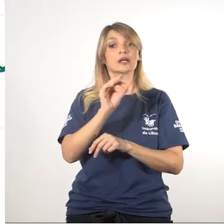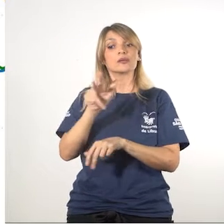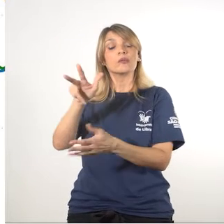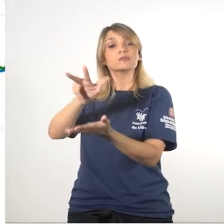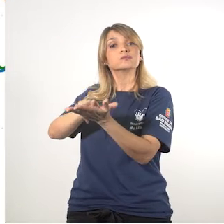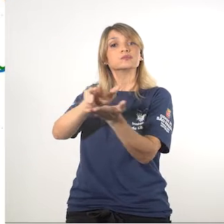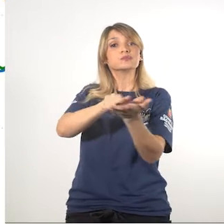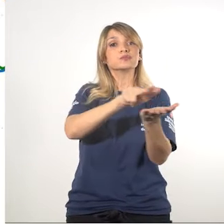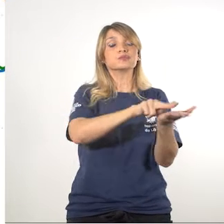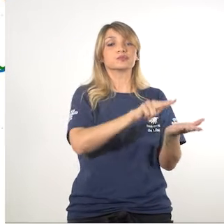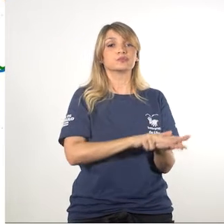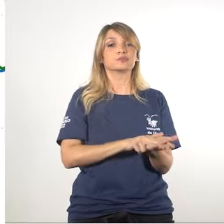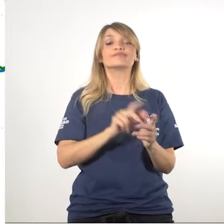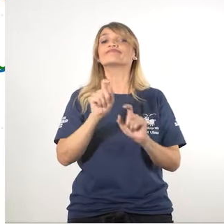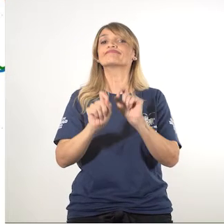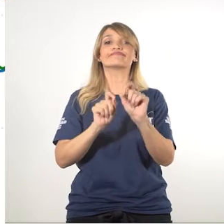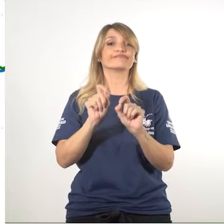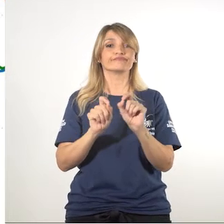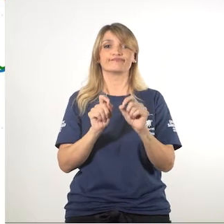ocupação,